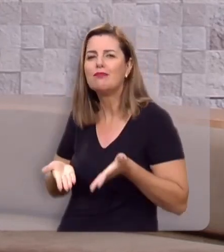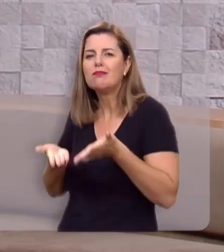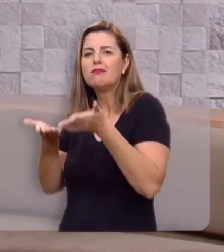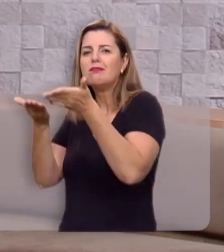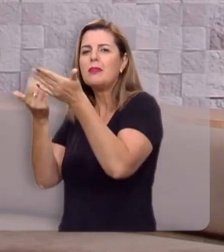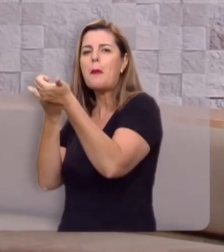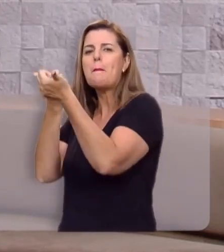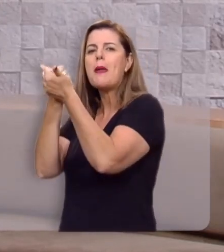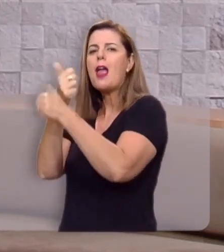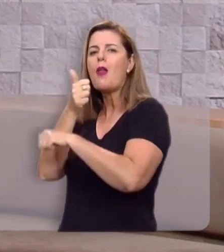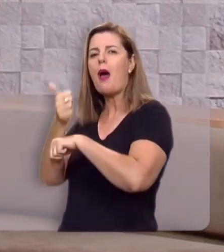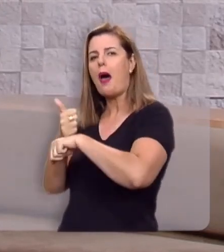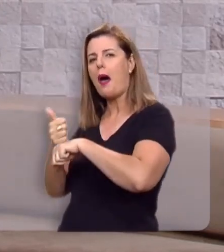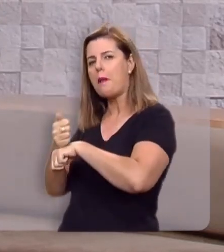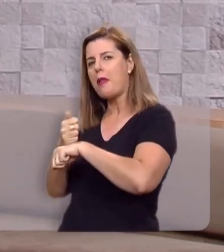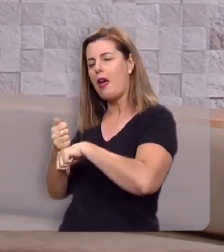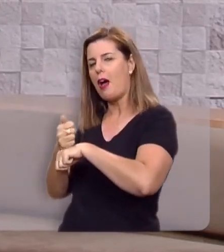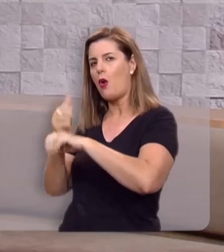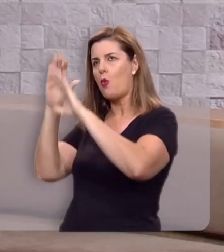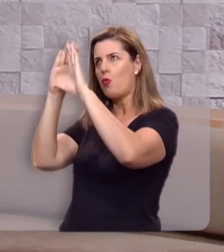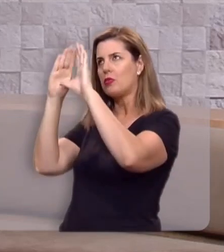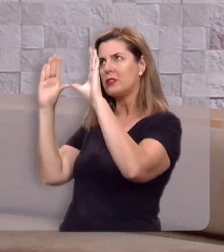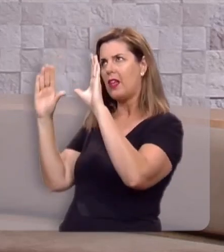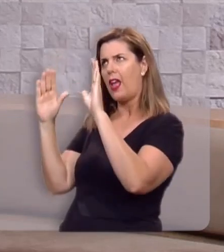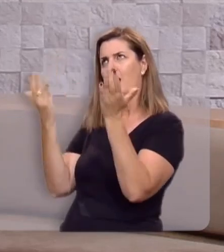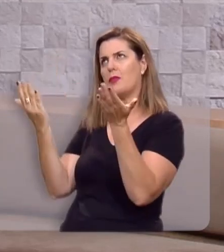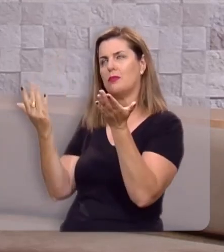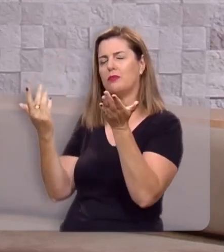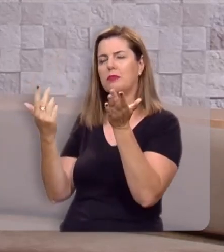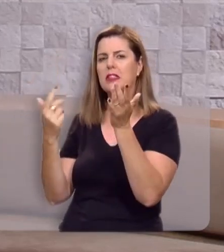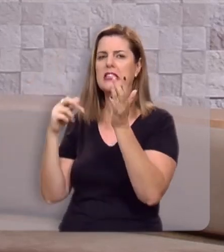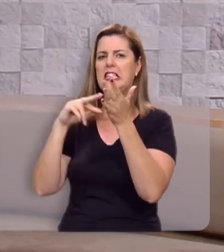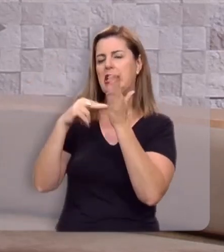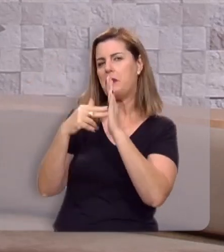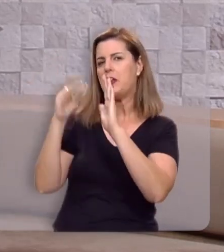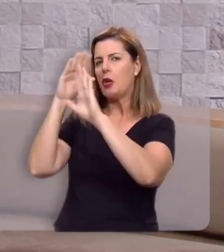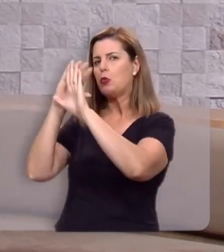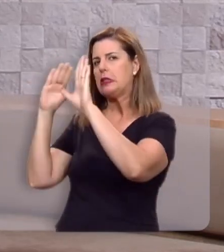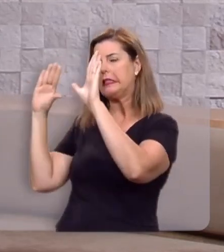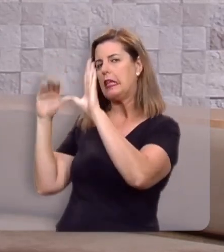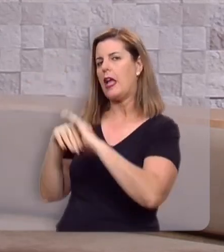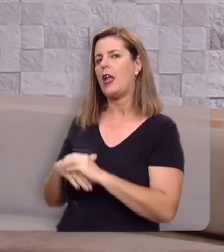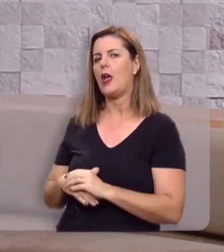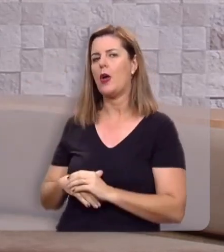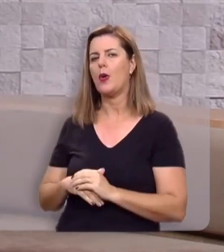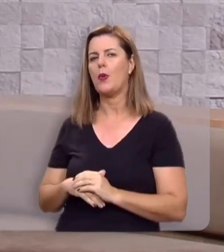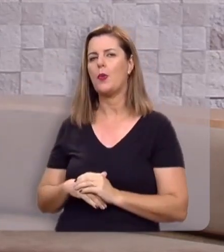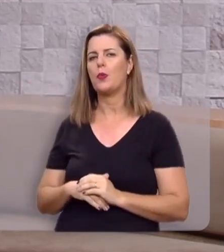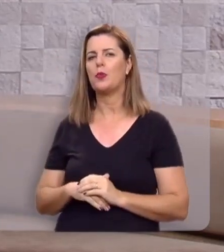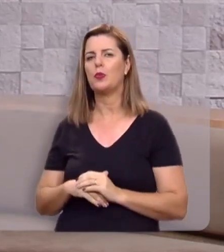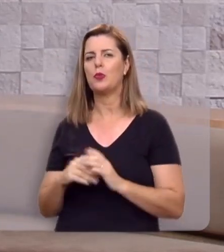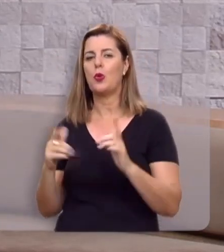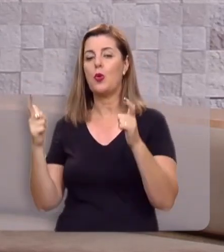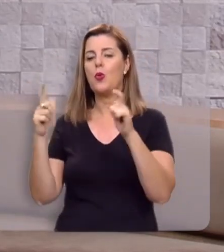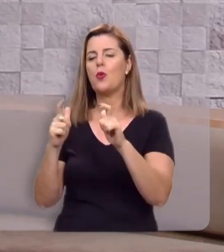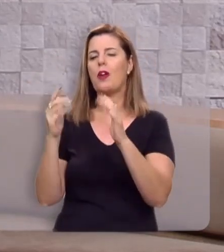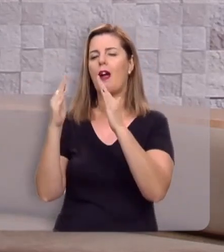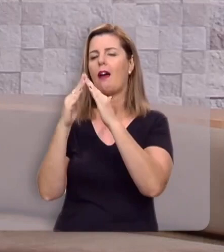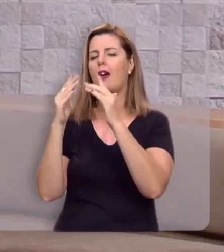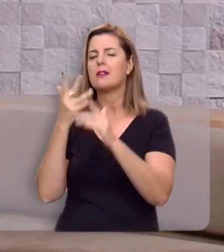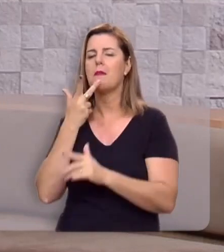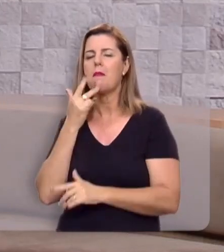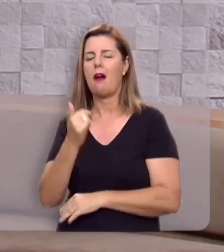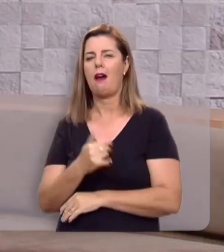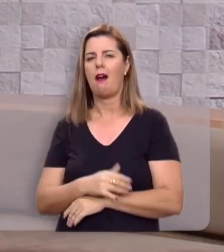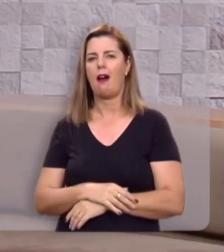anjos para o seio de Abraão. Seio de Abraão é um termo correlato ao céu, ao paraíso, à casa